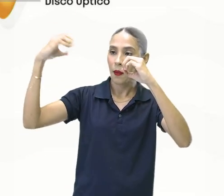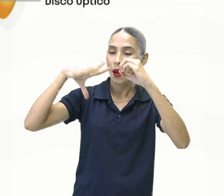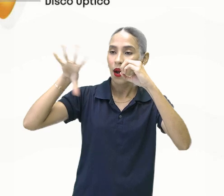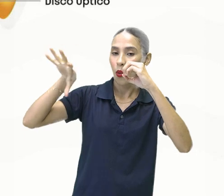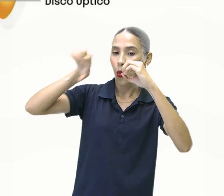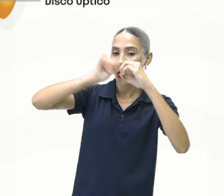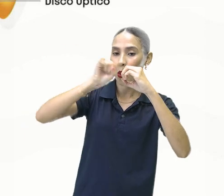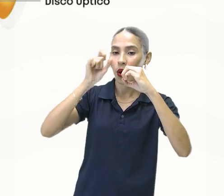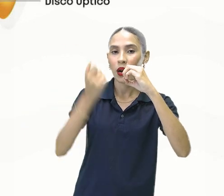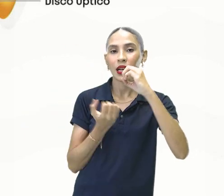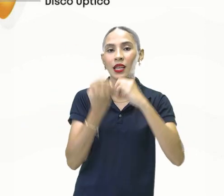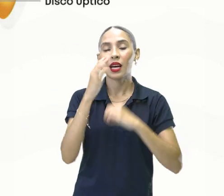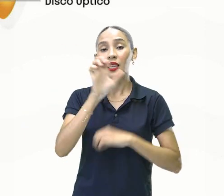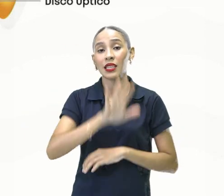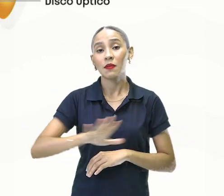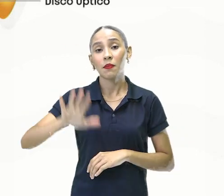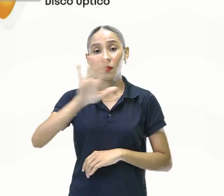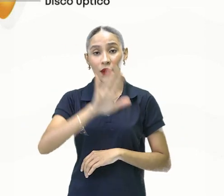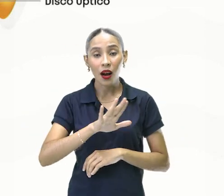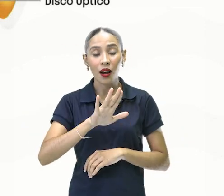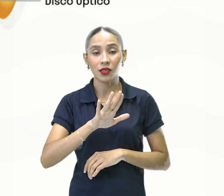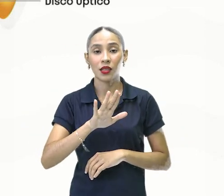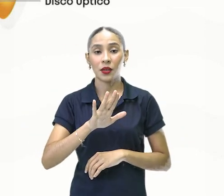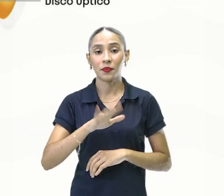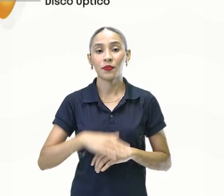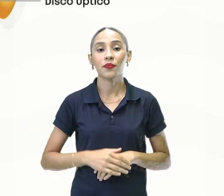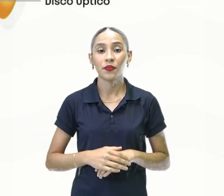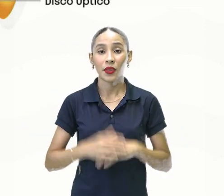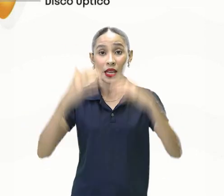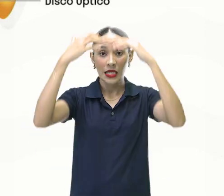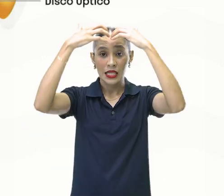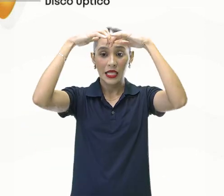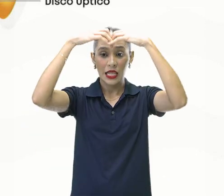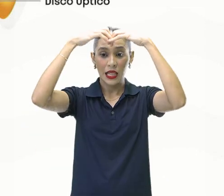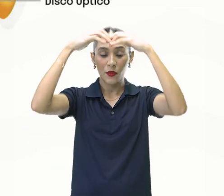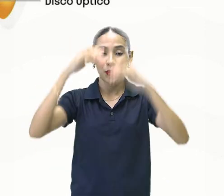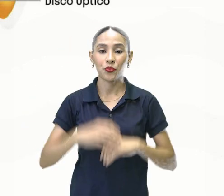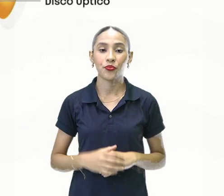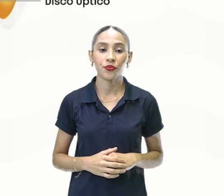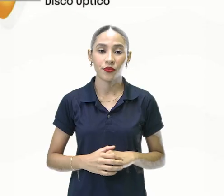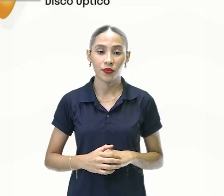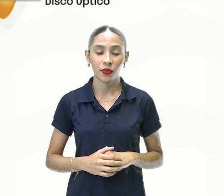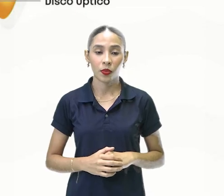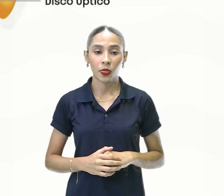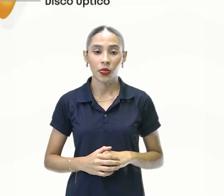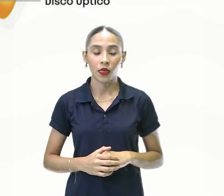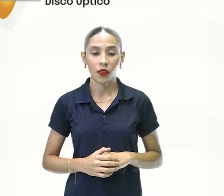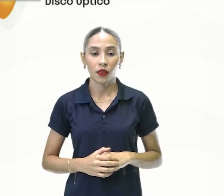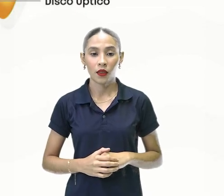sejam formadas imagens em nosso cérebro, tá certo?